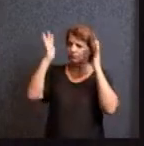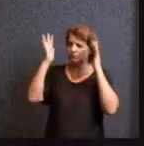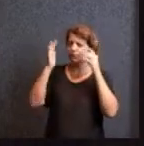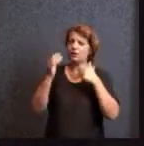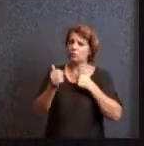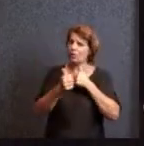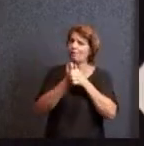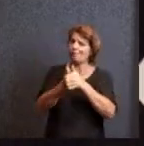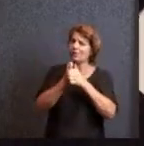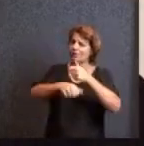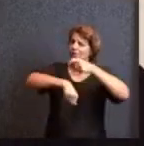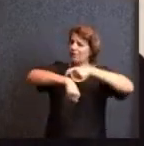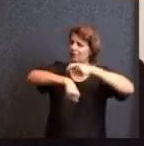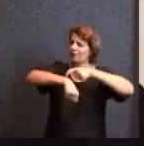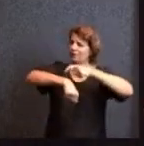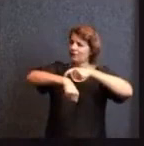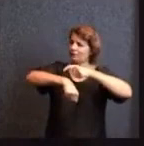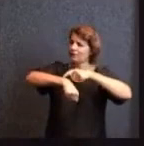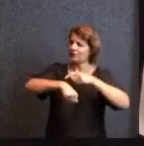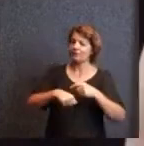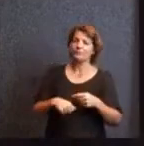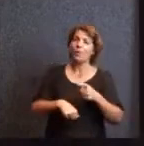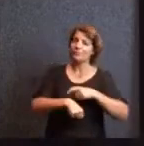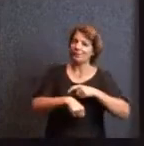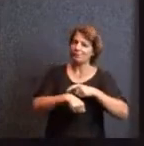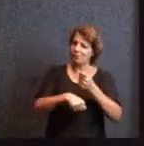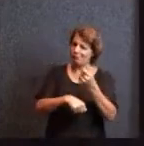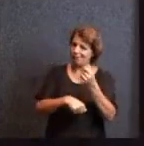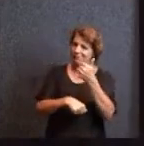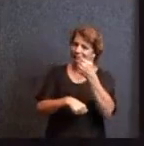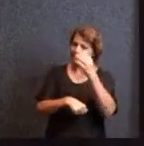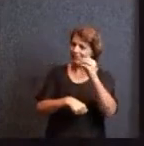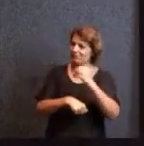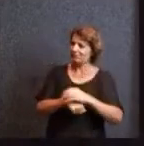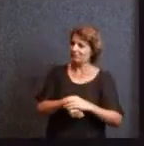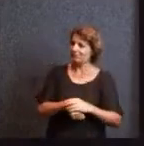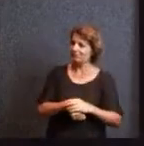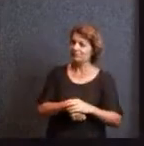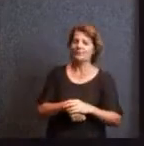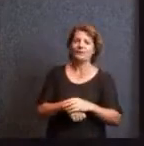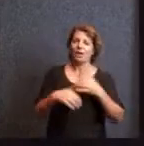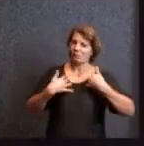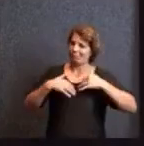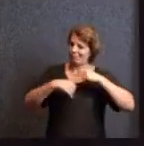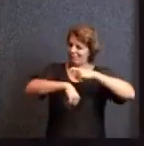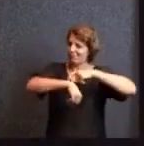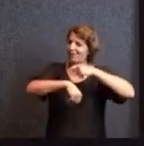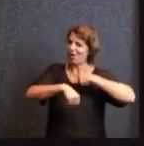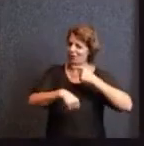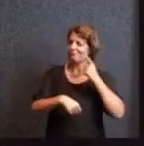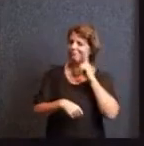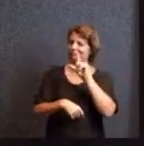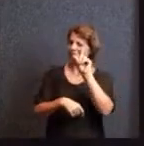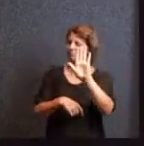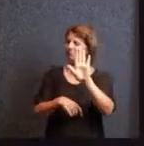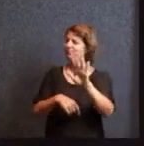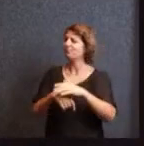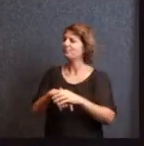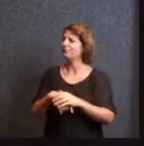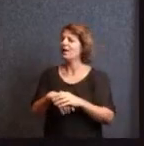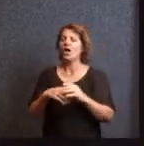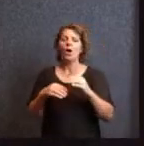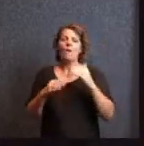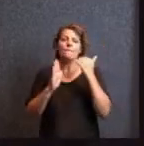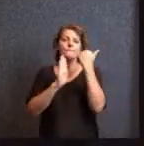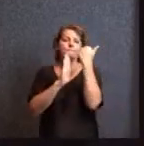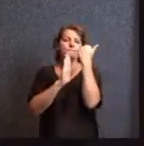aqui e eu estou ainda na minha reserva, viu? Certinha disso. A outra super importante, para esse projeto,